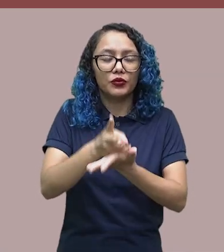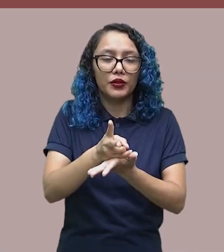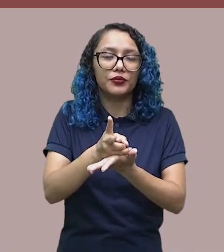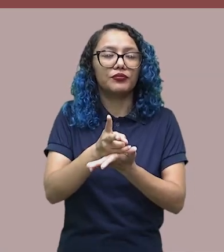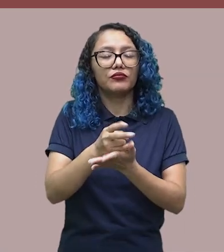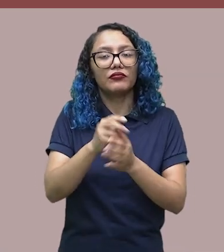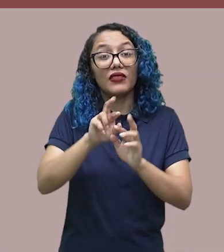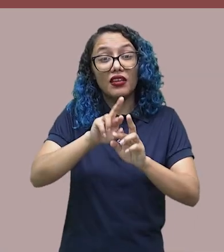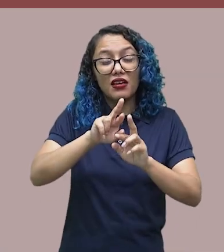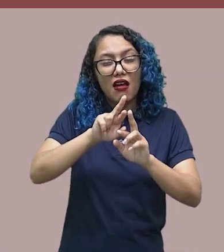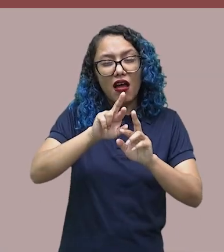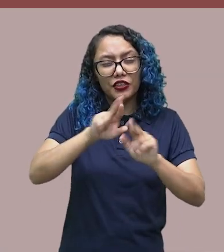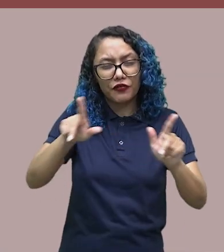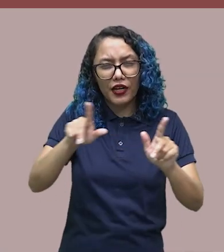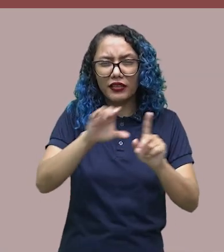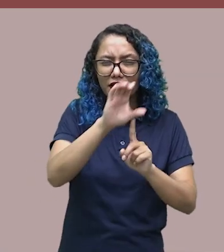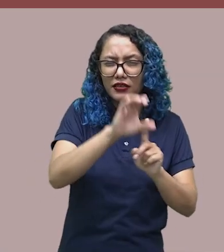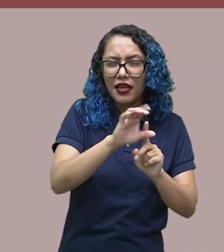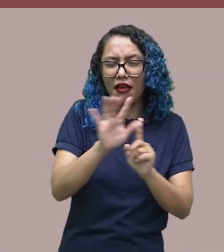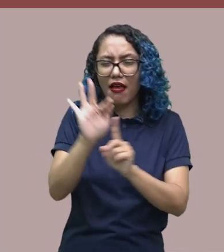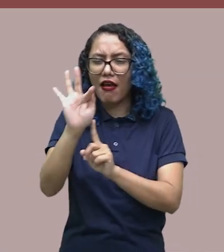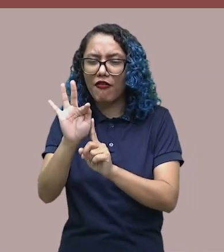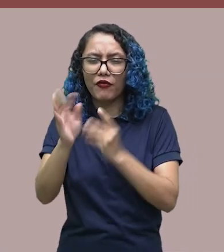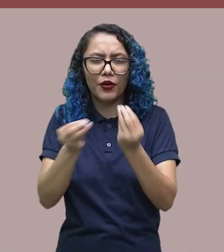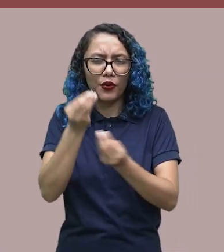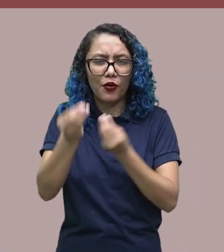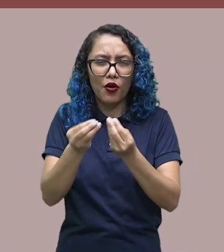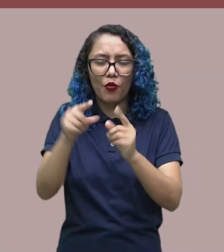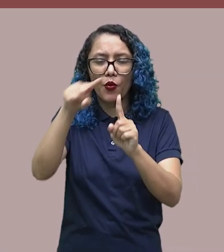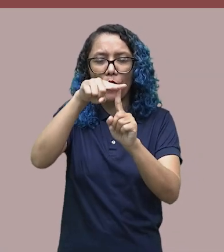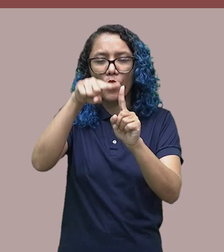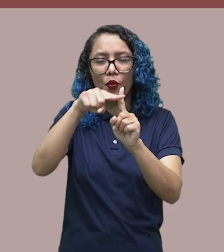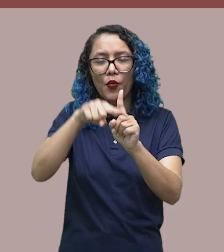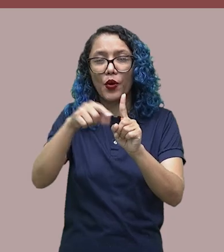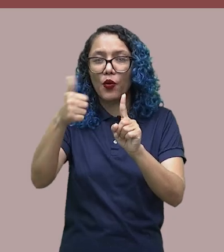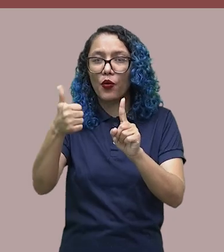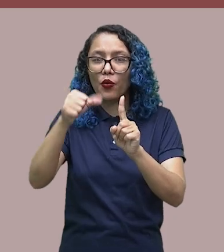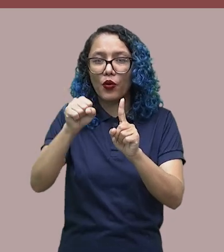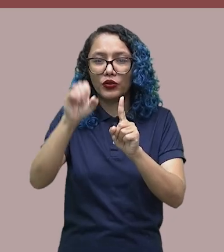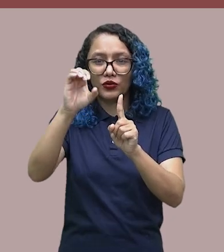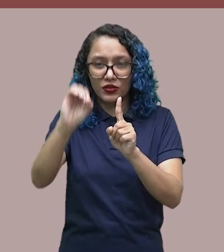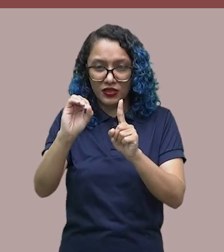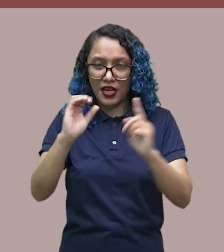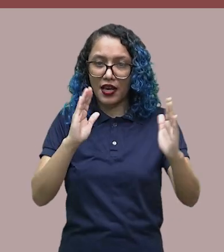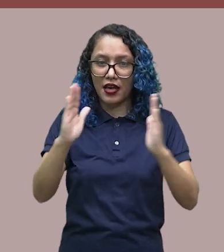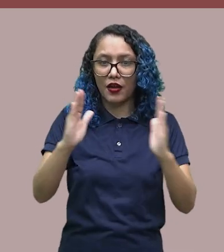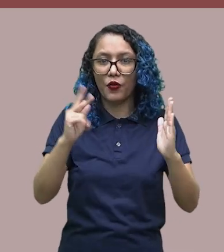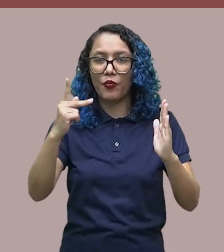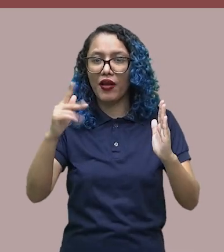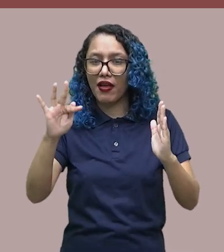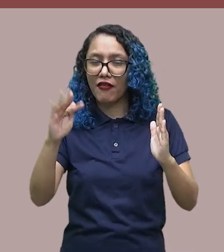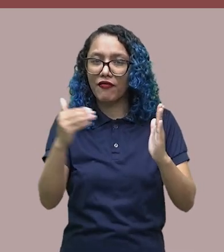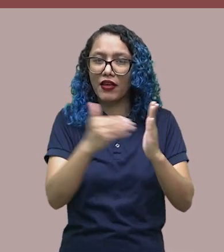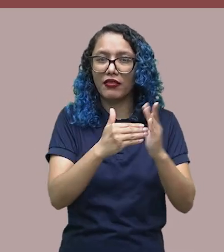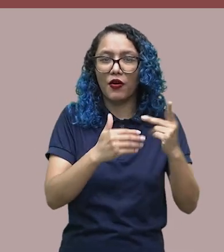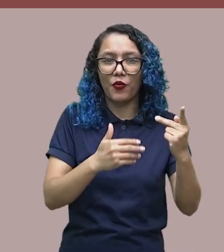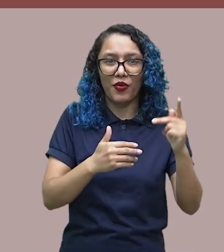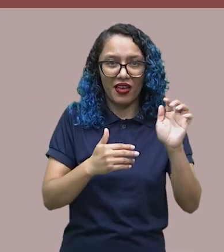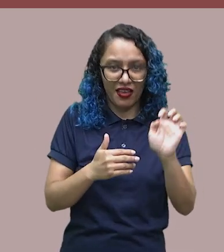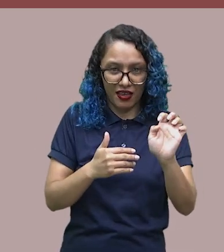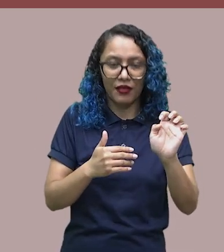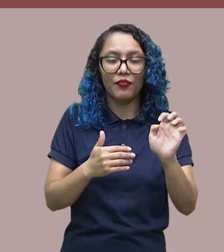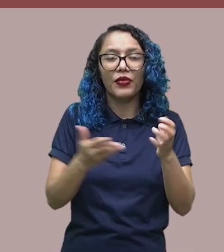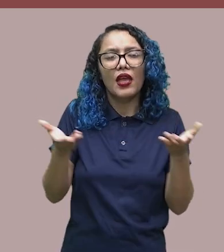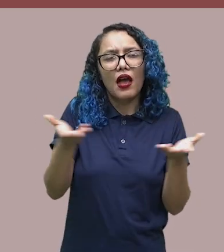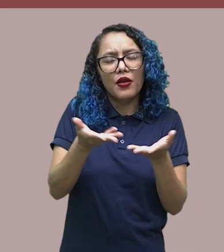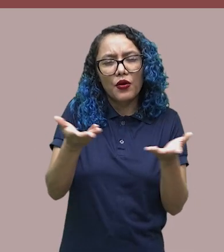Diferente da escala Celsius, Fahrenheit tem 180 intervalos entre o ponto de fusão e o ponto de ebulição.